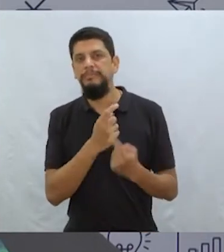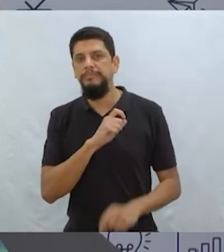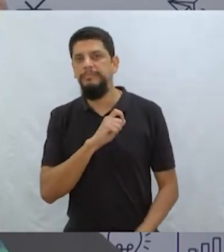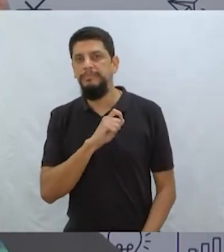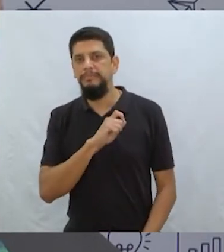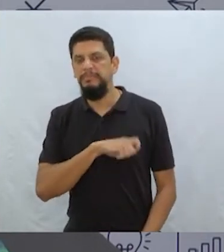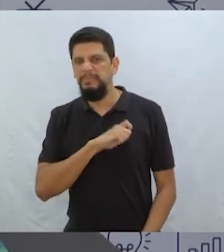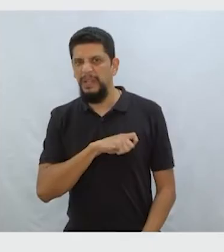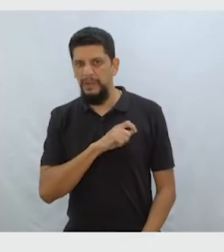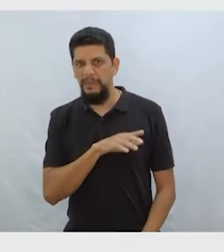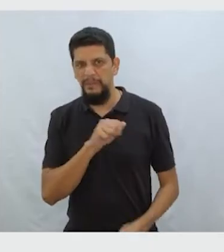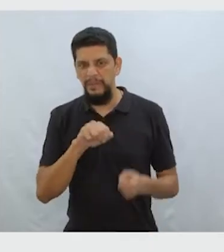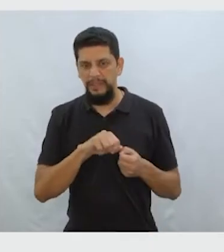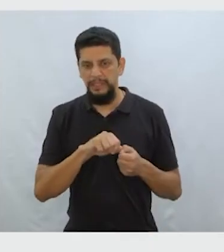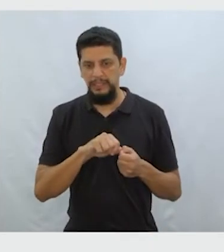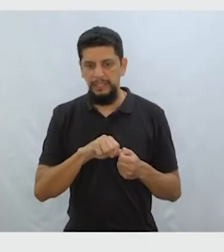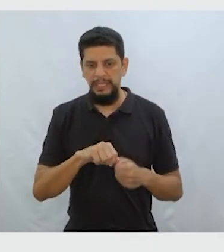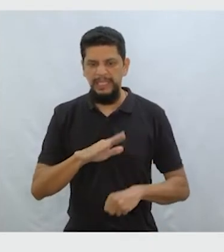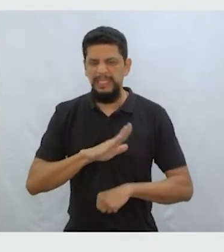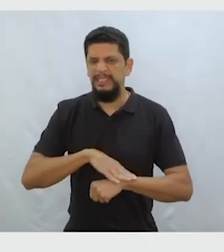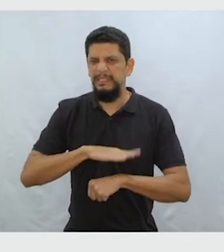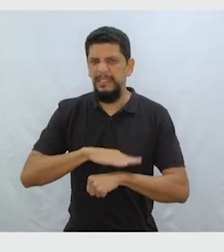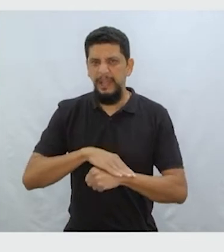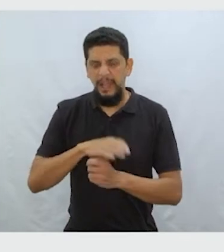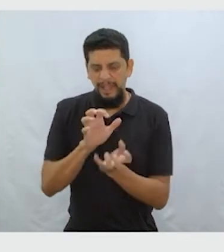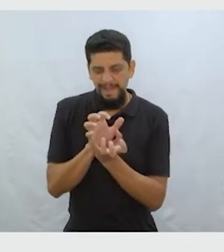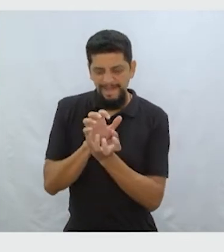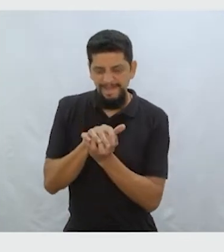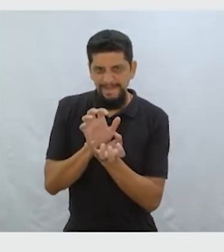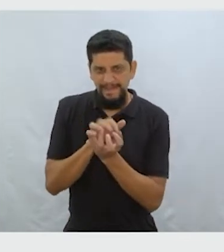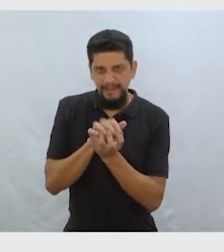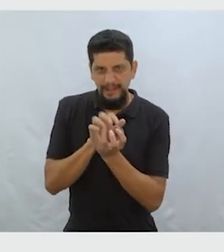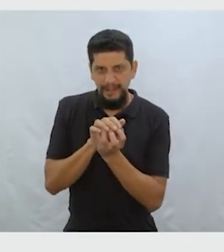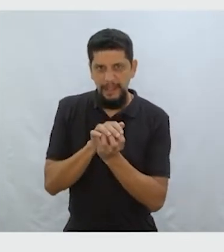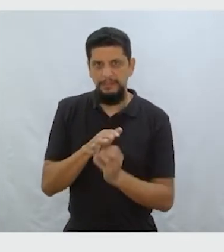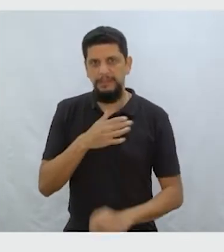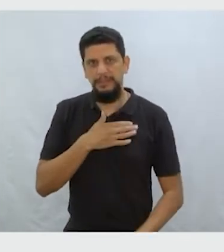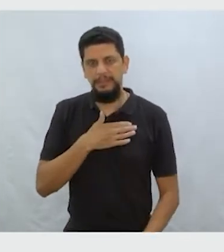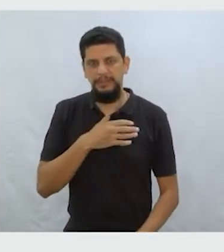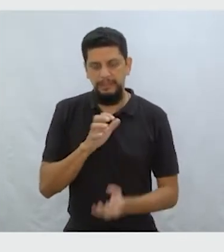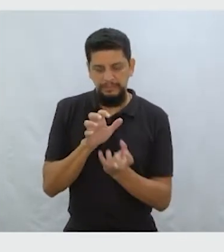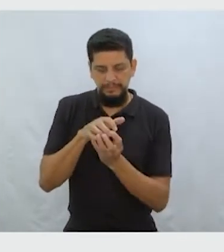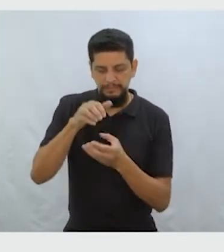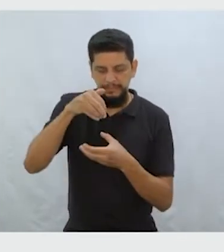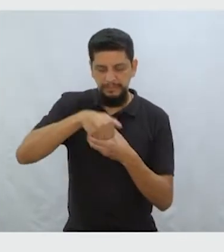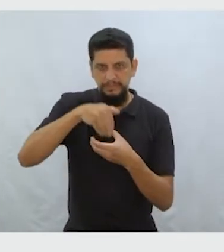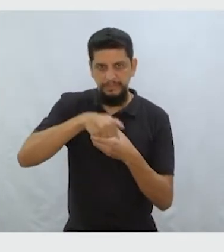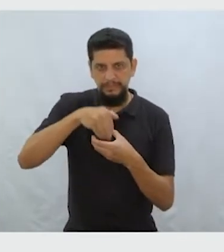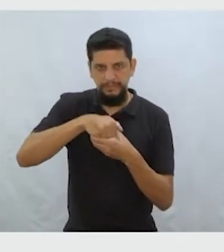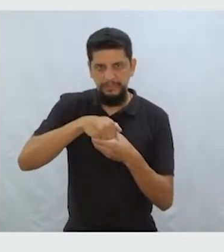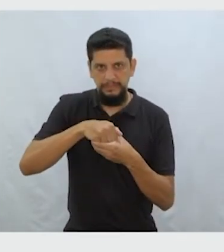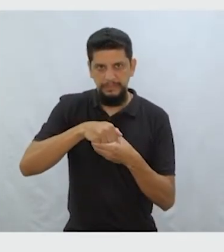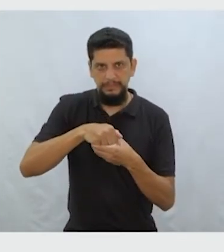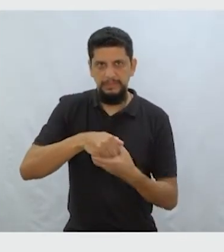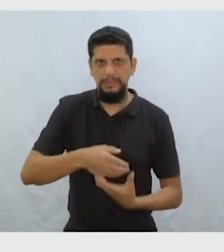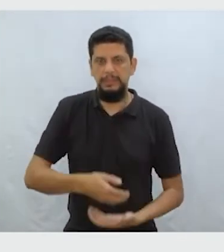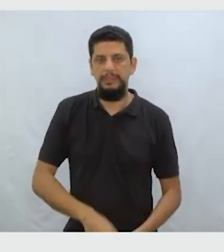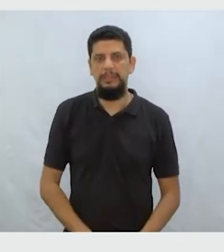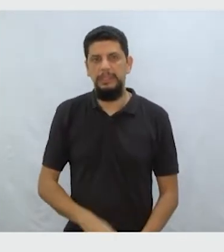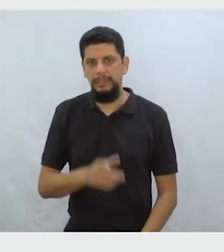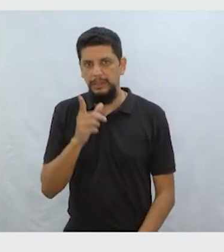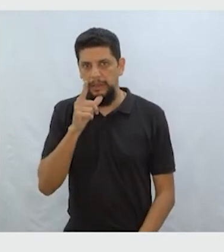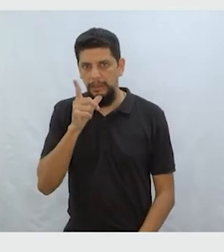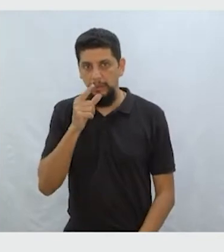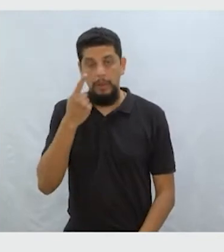seria durante todo esse tempo que fiquei banguela minha dentadura ficou de molho dentro do